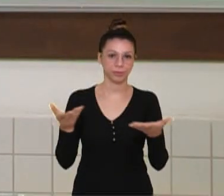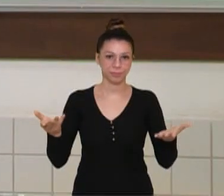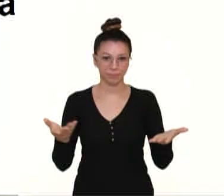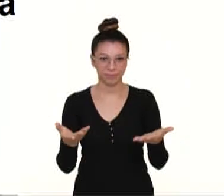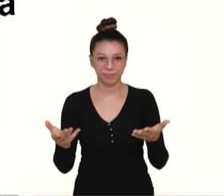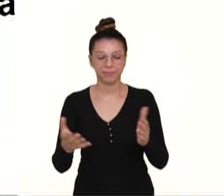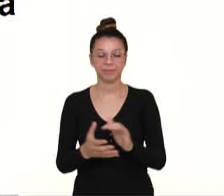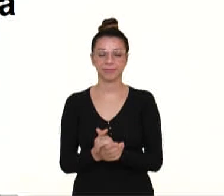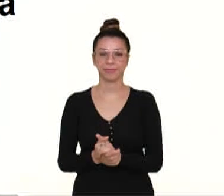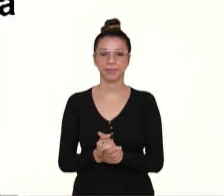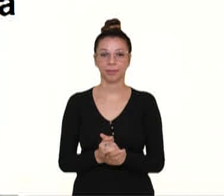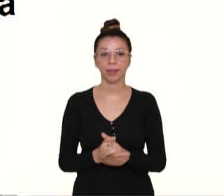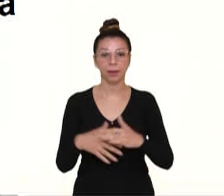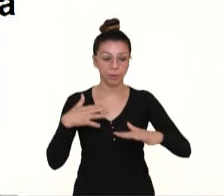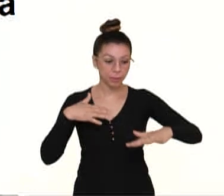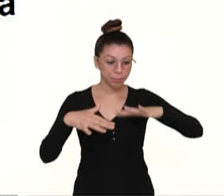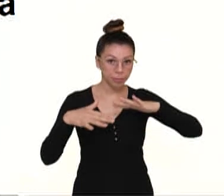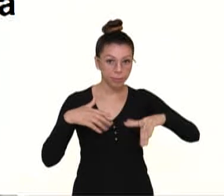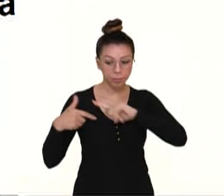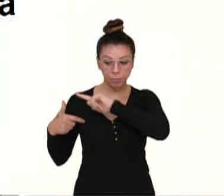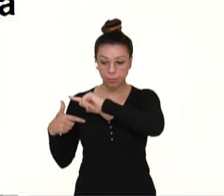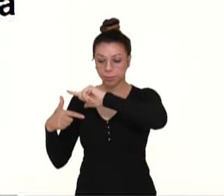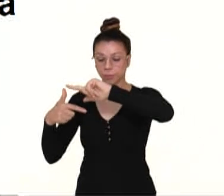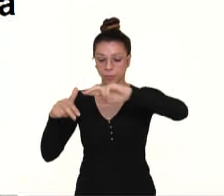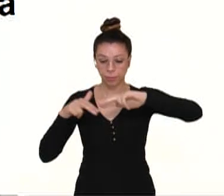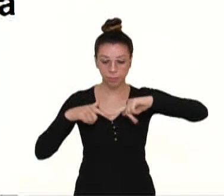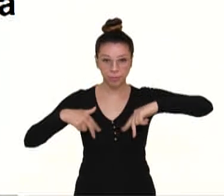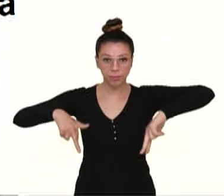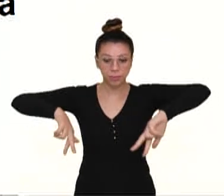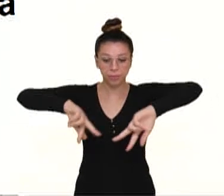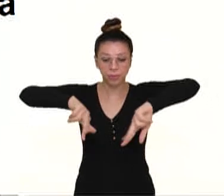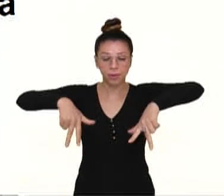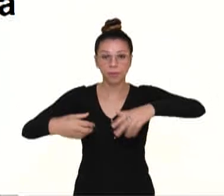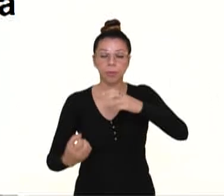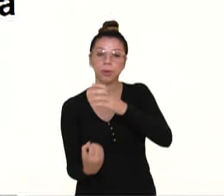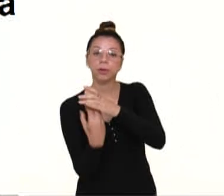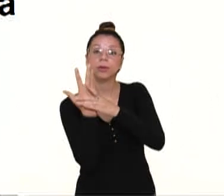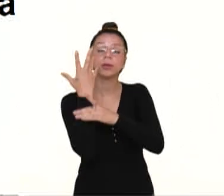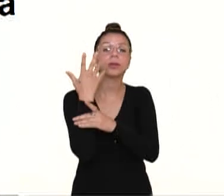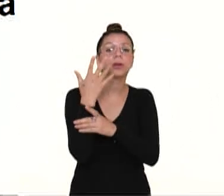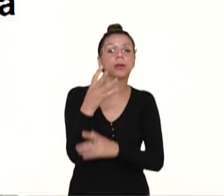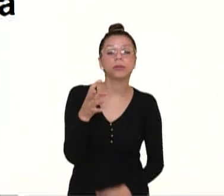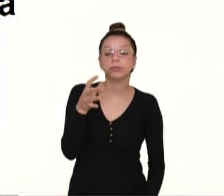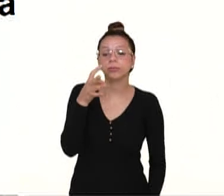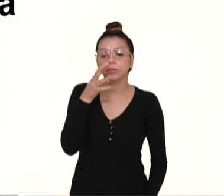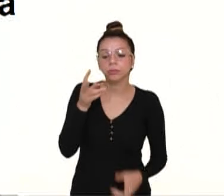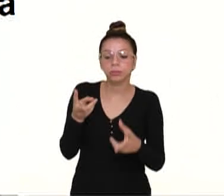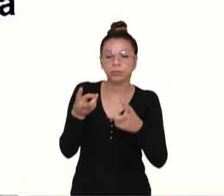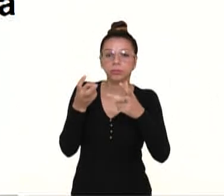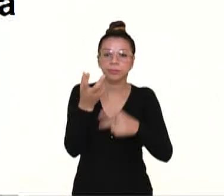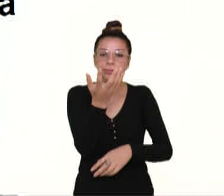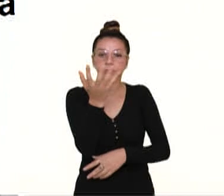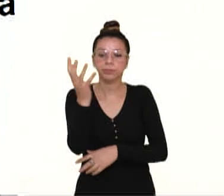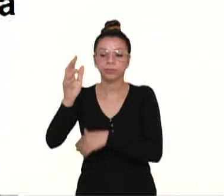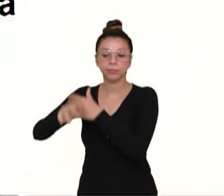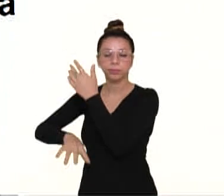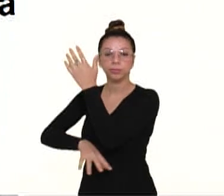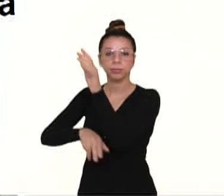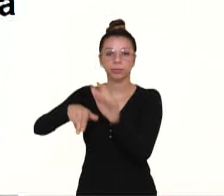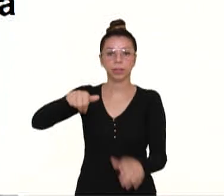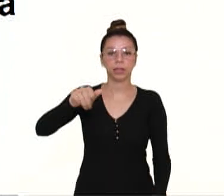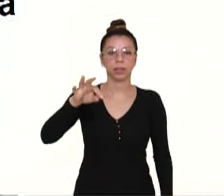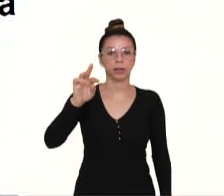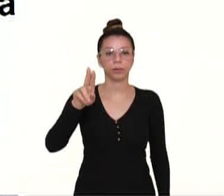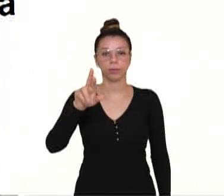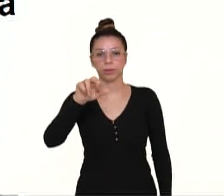nós vimos que muitos passos de danças tradicionais, como a ciranda, foram criados a partir da observação da natureza, né? De como que